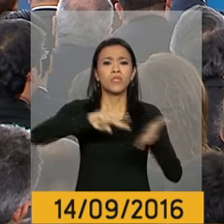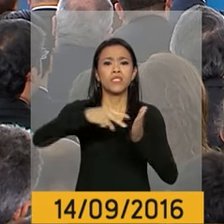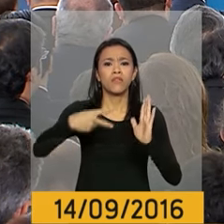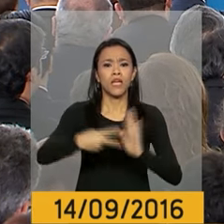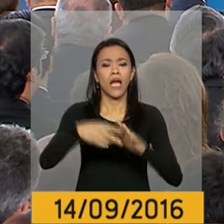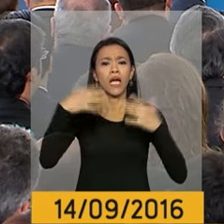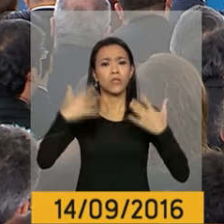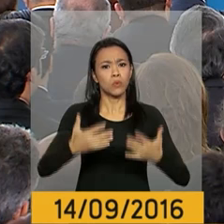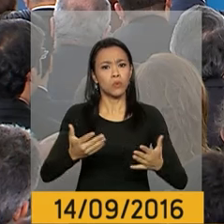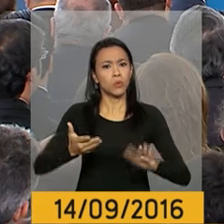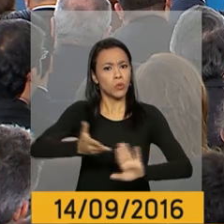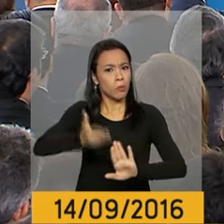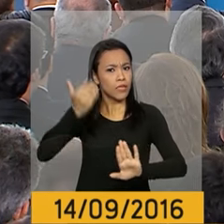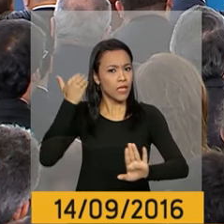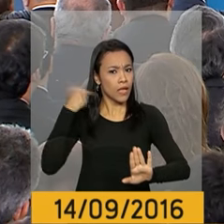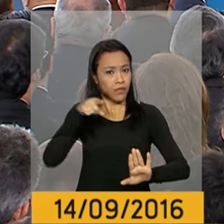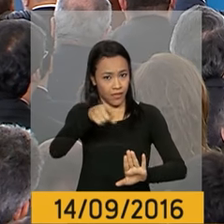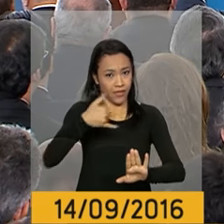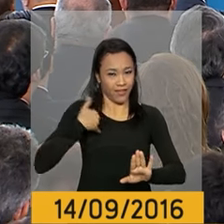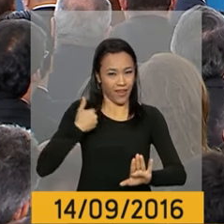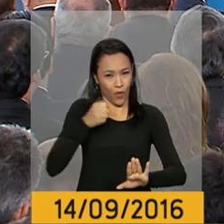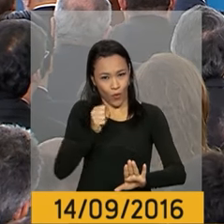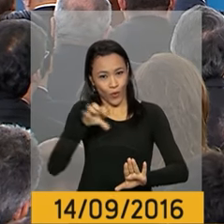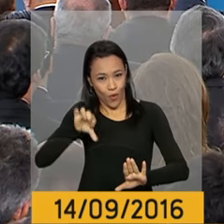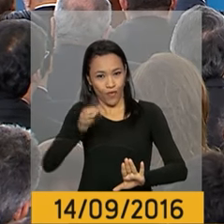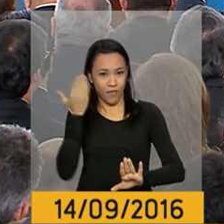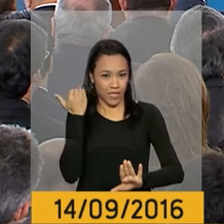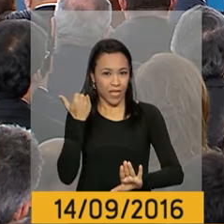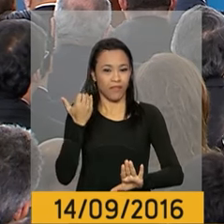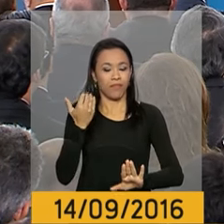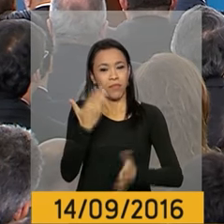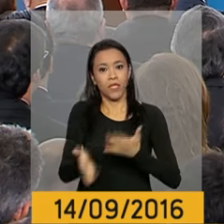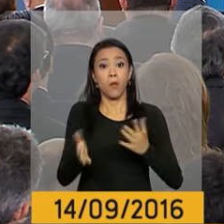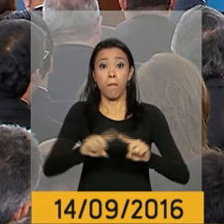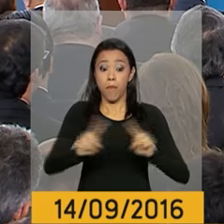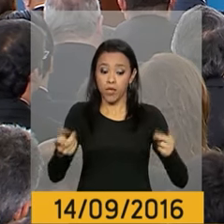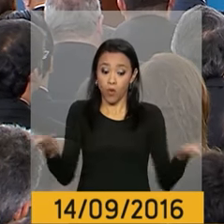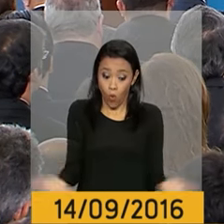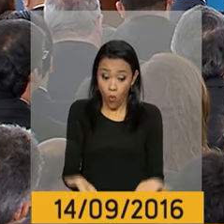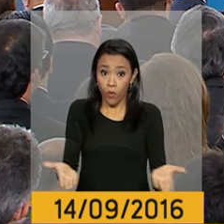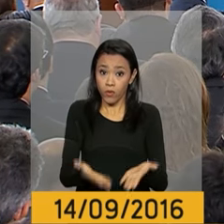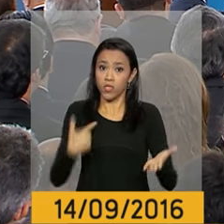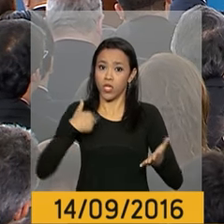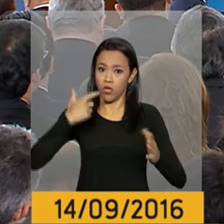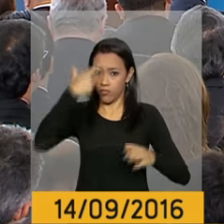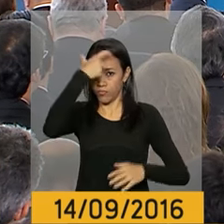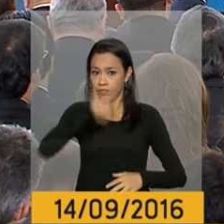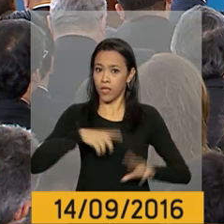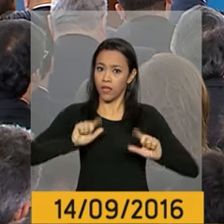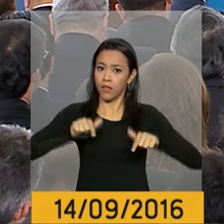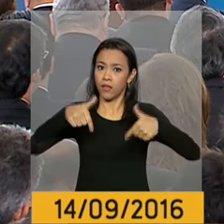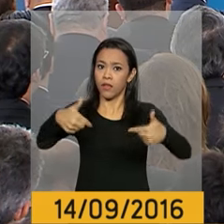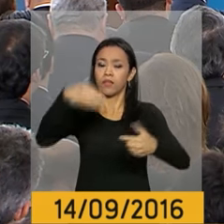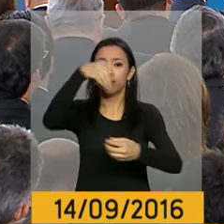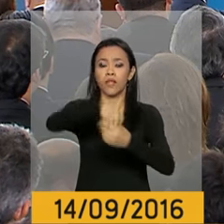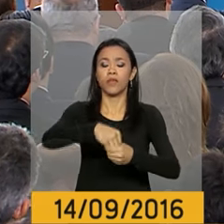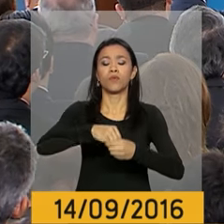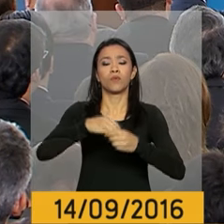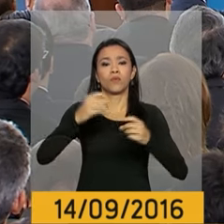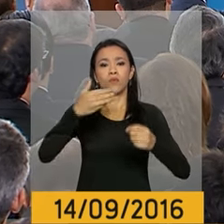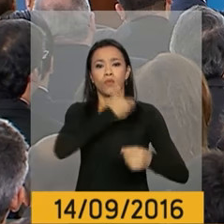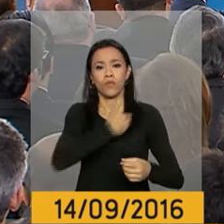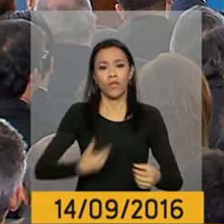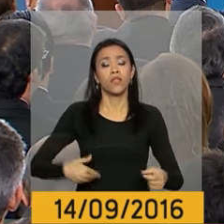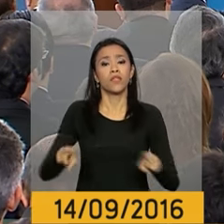que tinham para o garoto de 8, 9 anos. Mas hoje, por força do governo, por força da atuação do Ministério da Saúde, por força